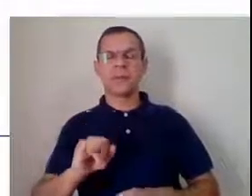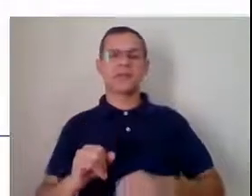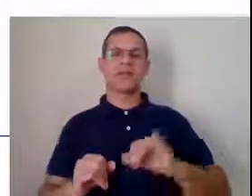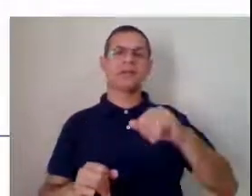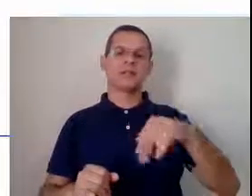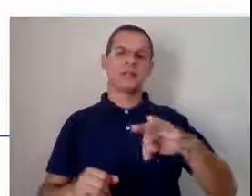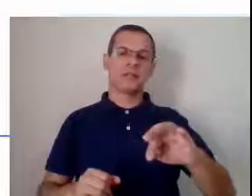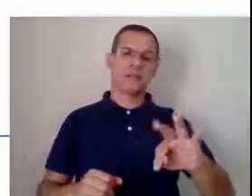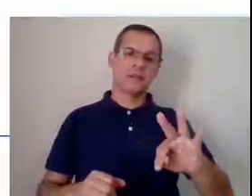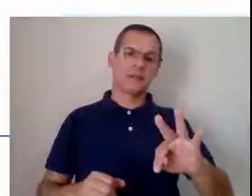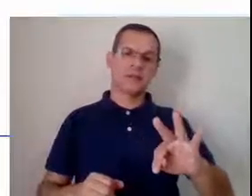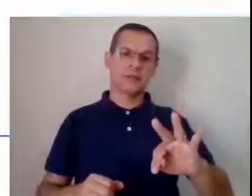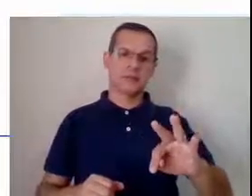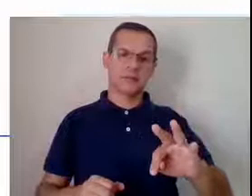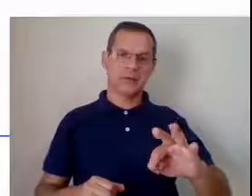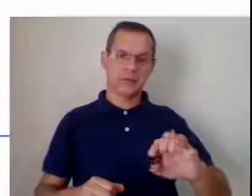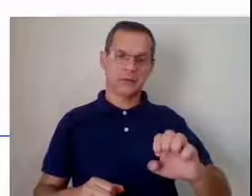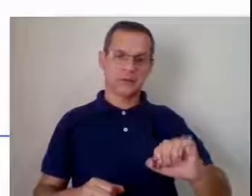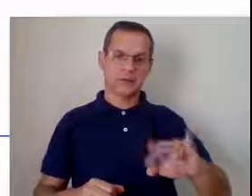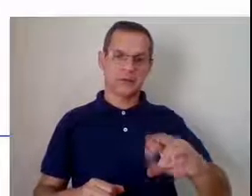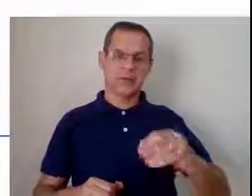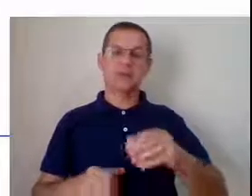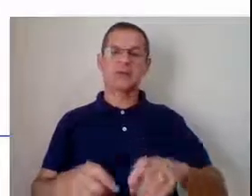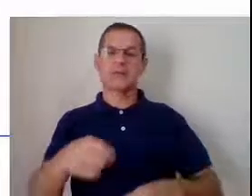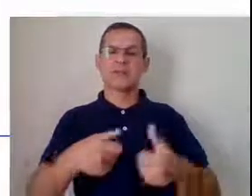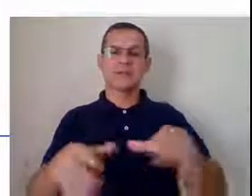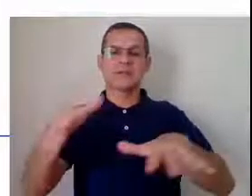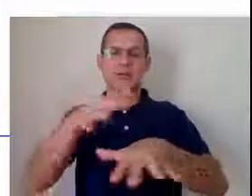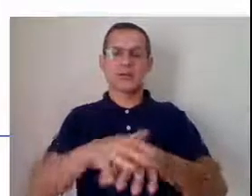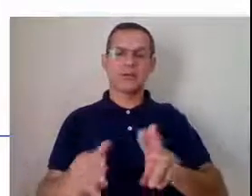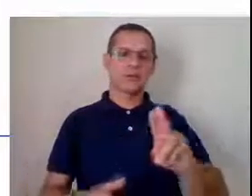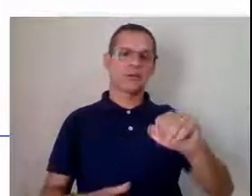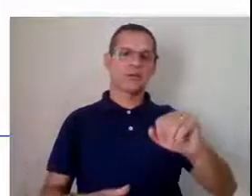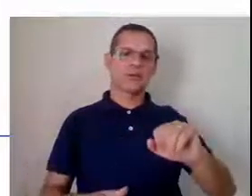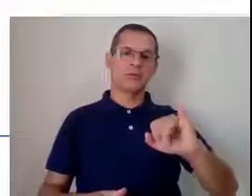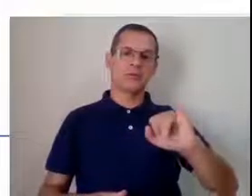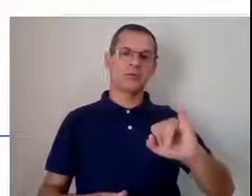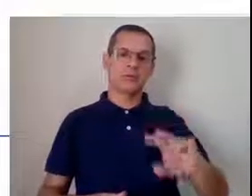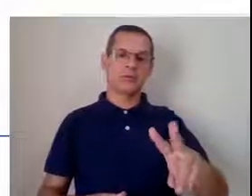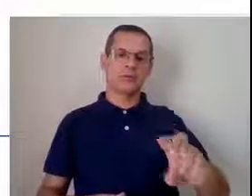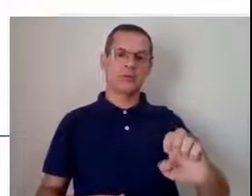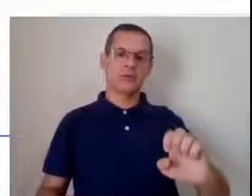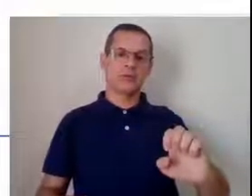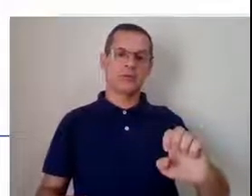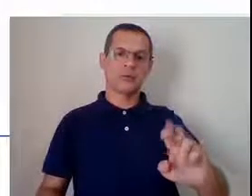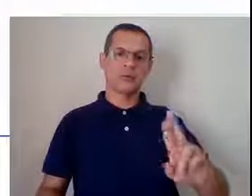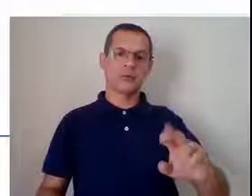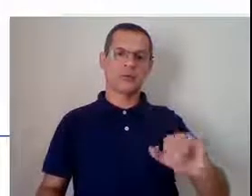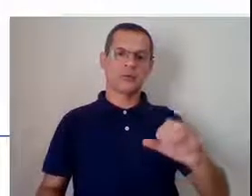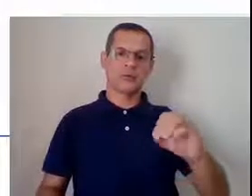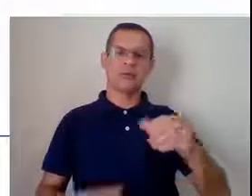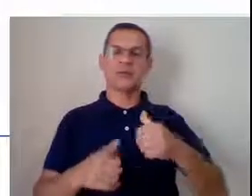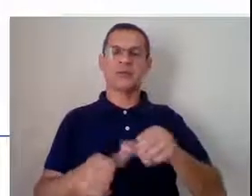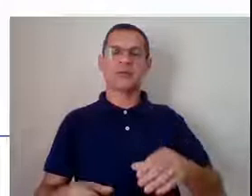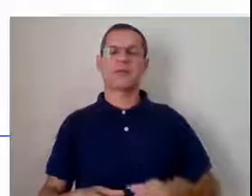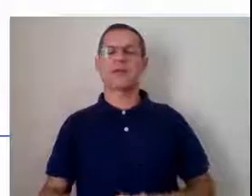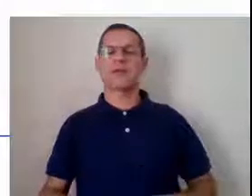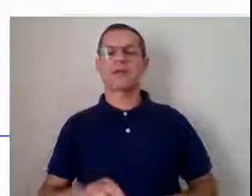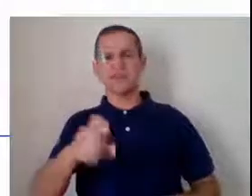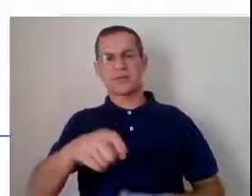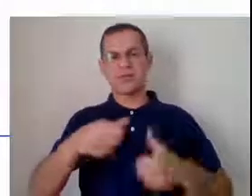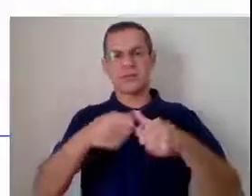igual x pertence ao universo entre... O x vai estar